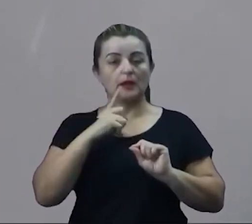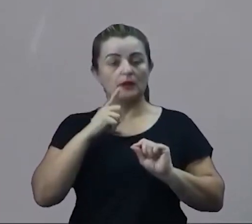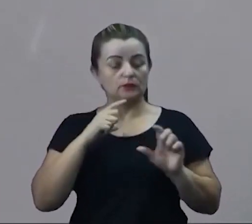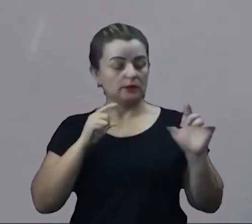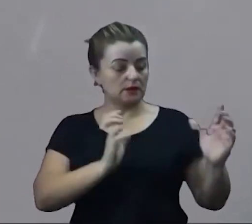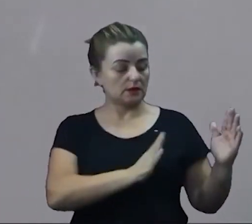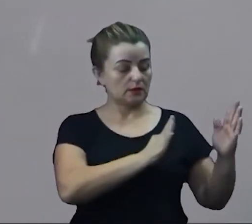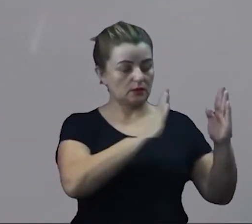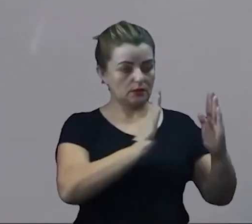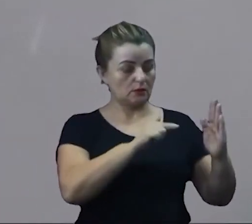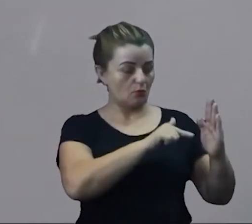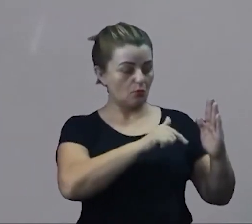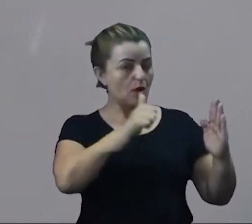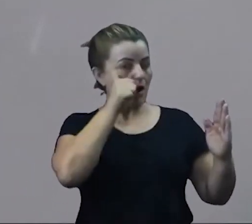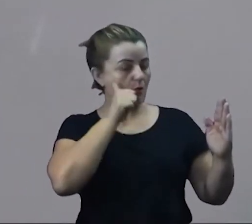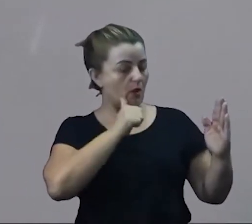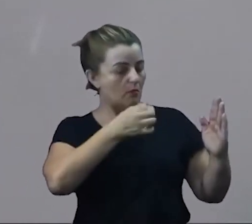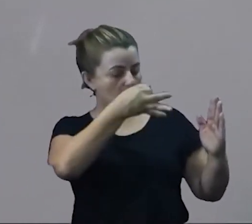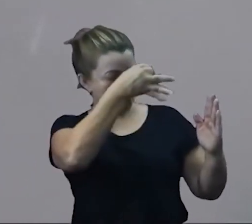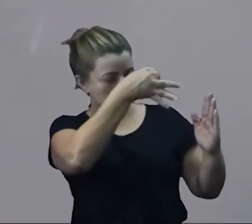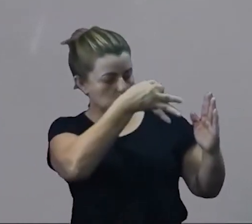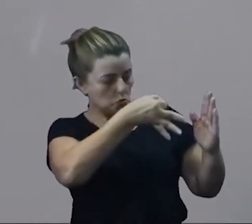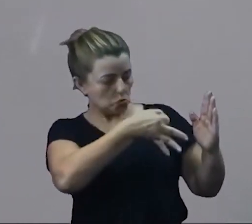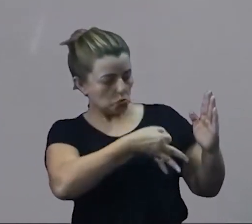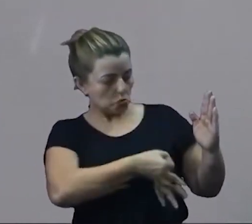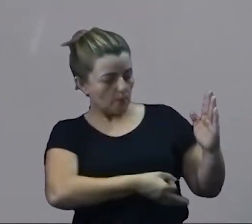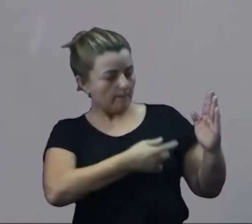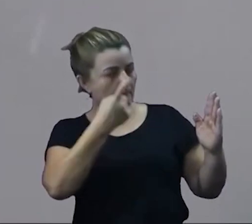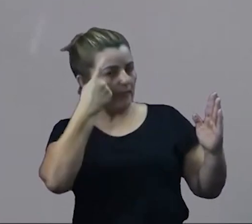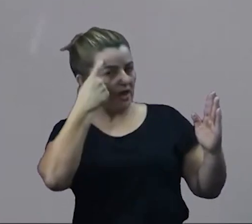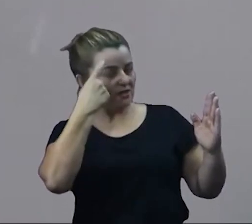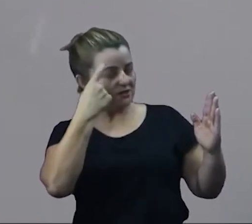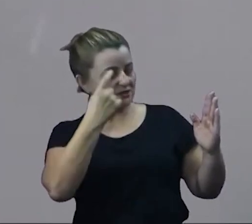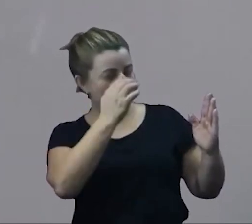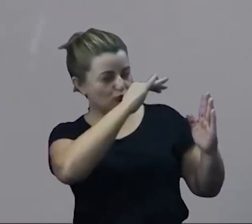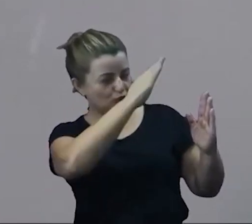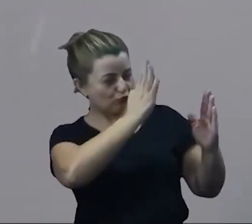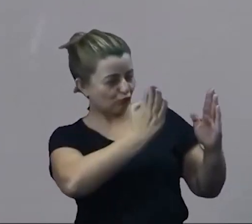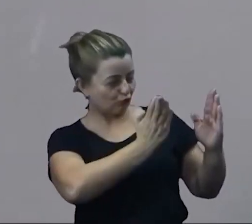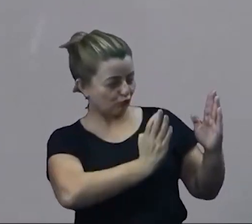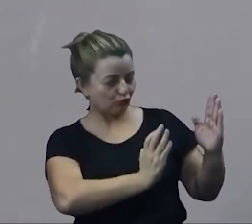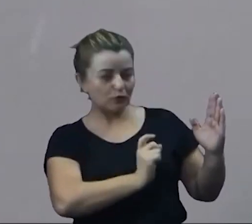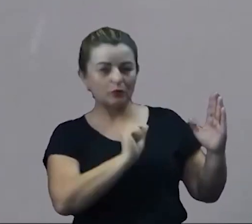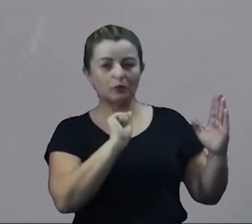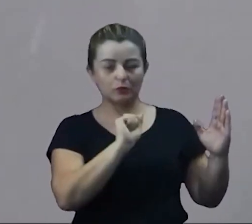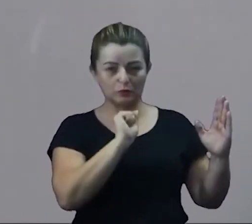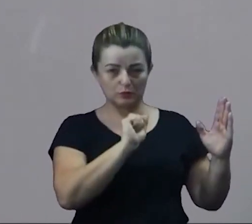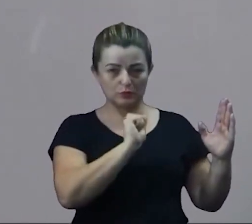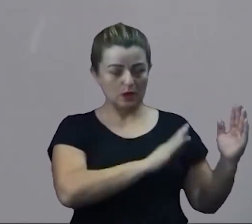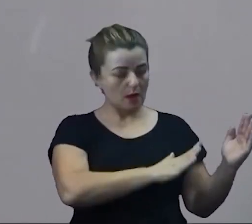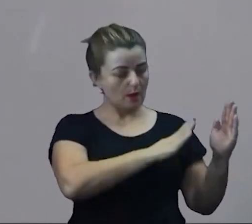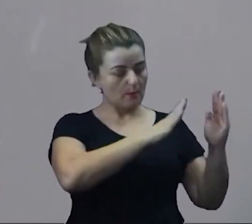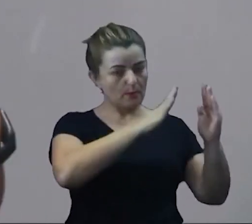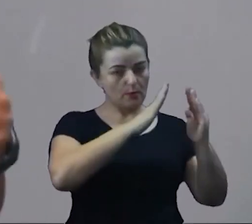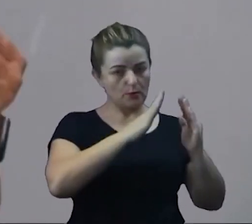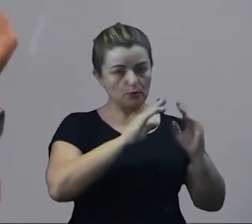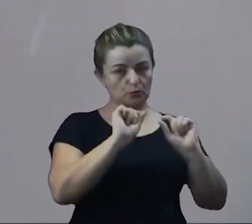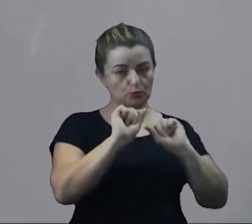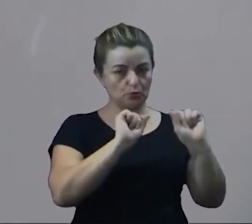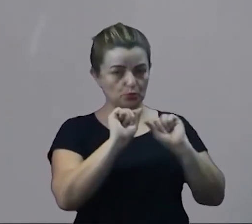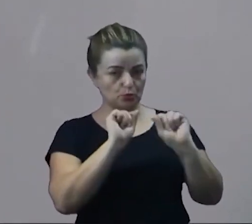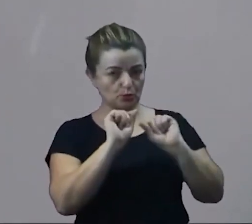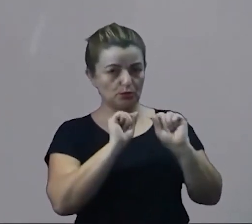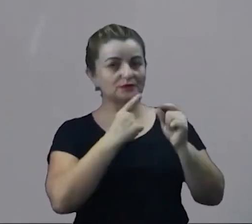mulher que foi idealizada, aquela que foi pensada, foi desenvolvida pelo autor a partir do que